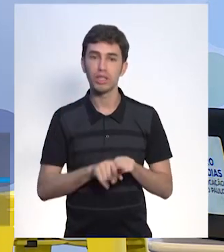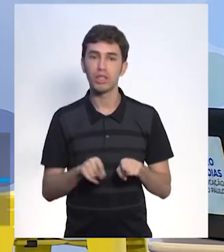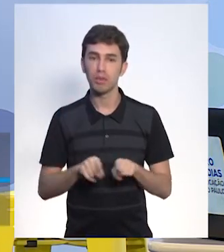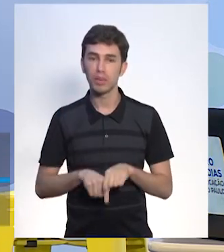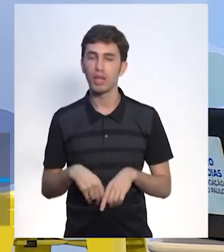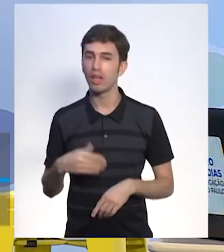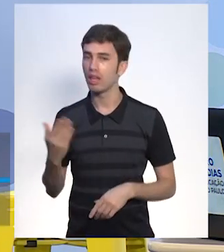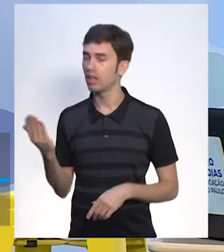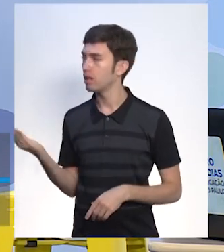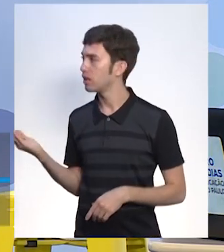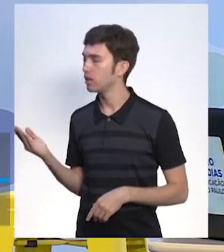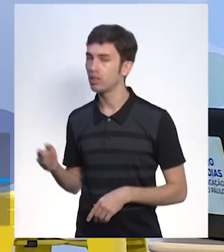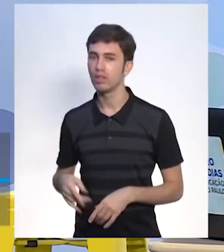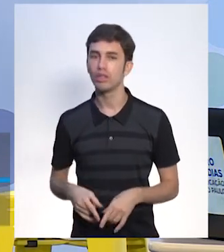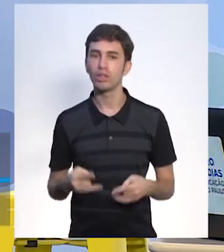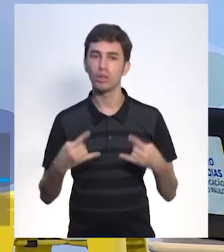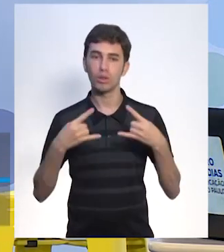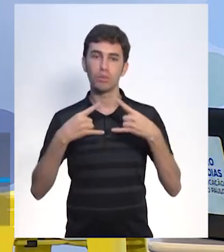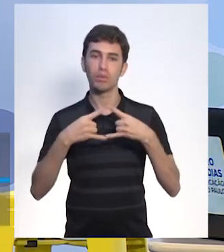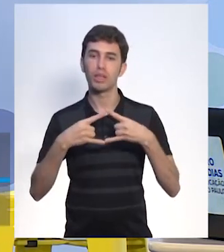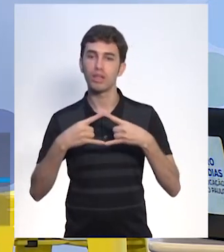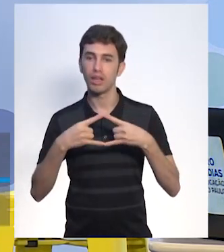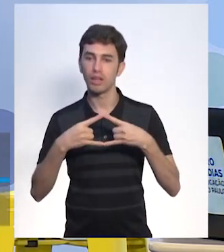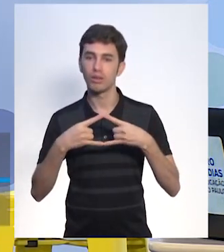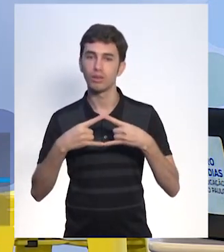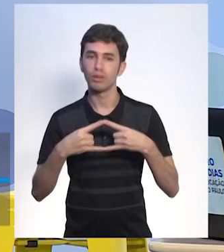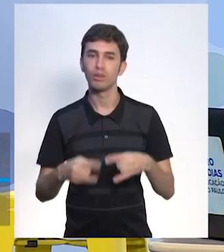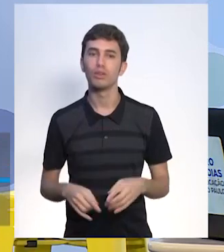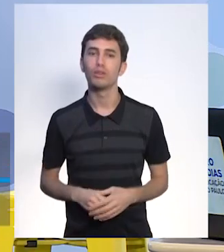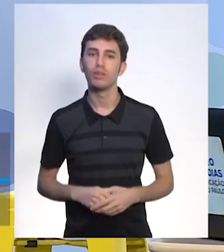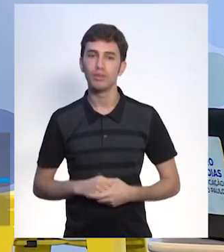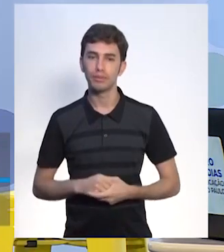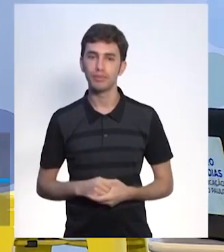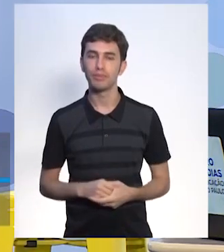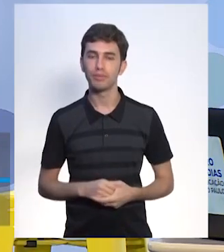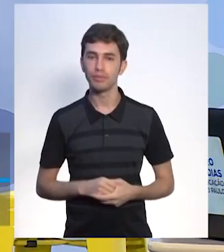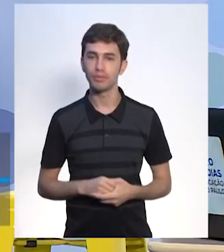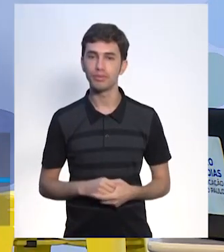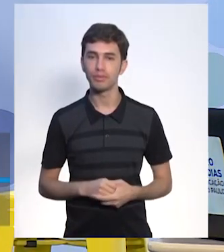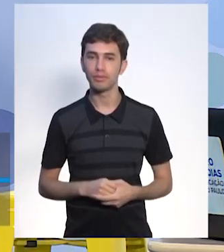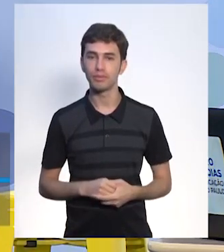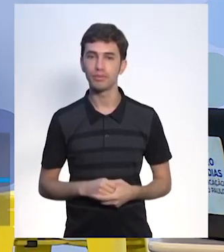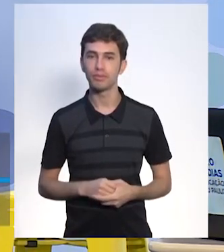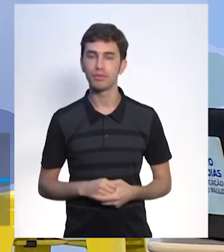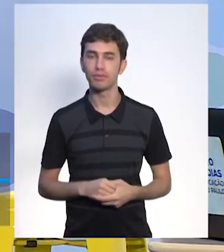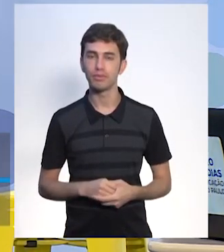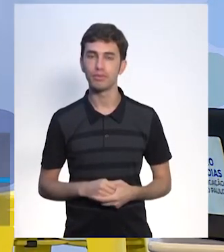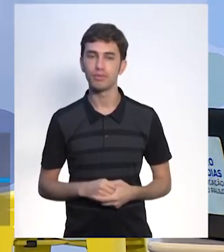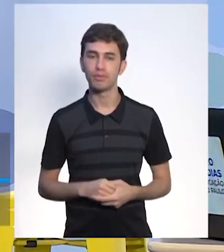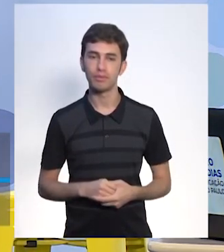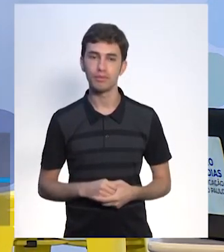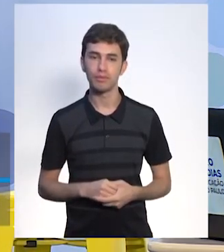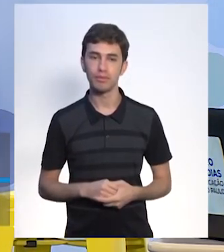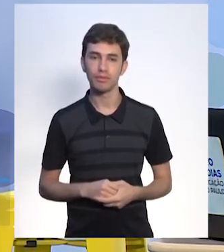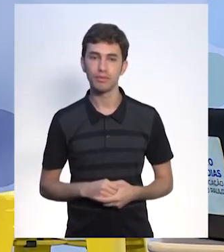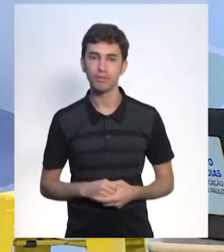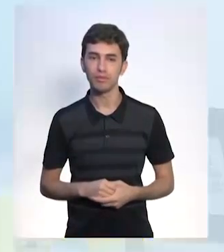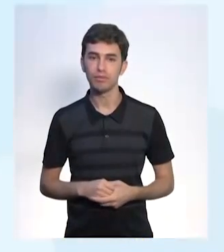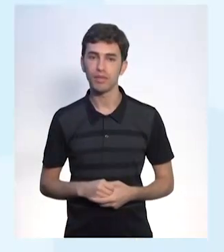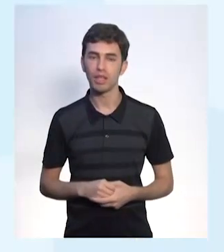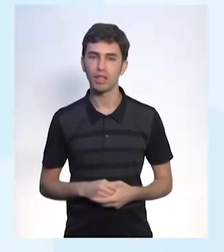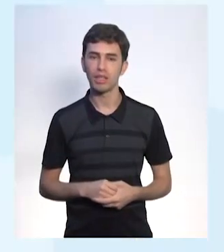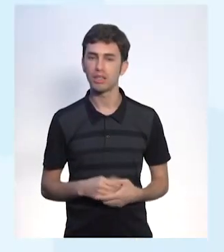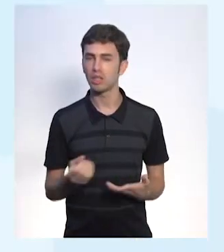questão, 1, 2, 3, 4, 5, tá? Então aí a gente está falando de um pentágono. Então não tem